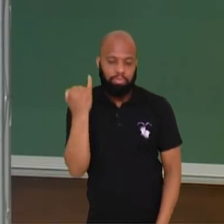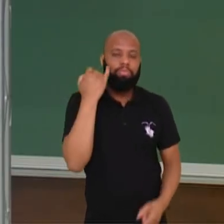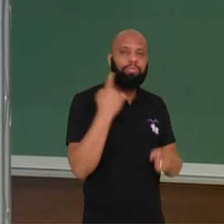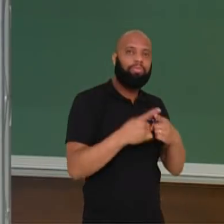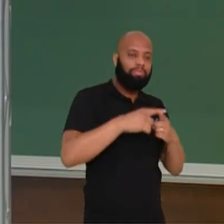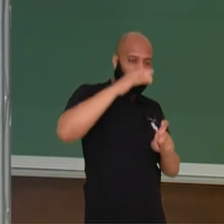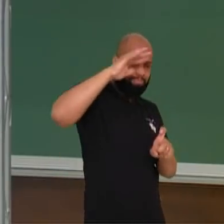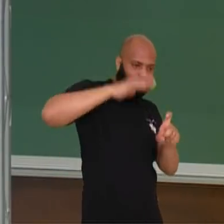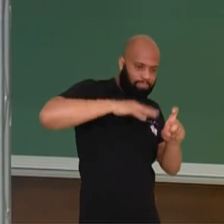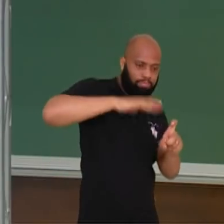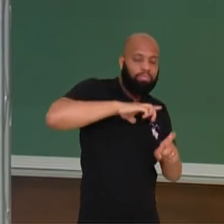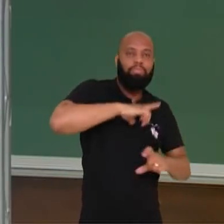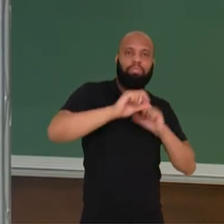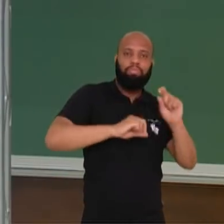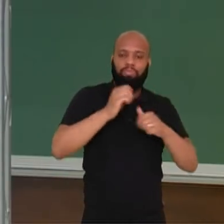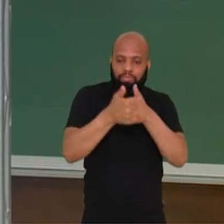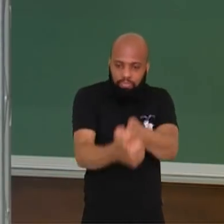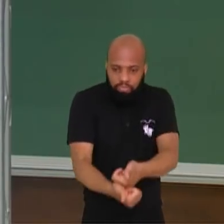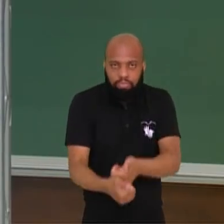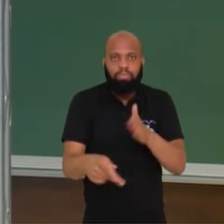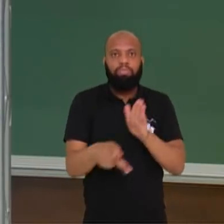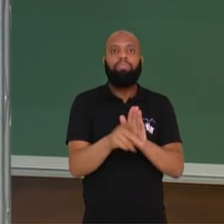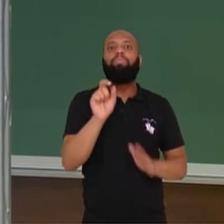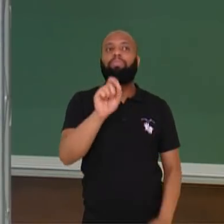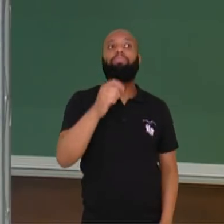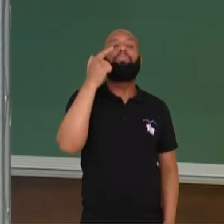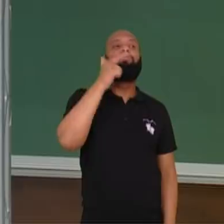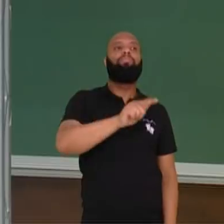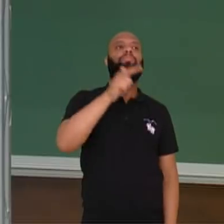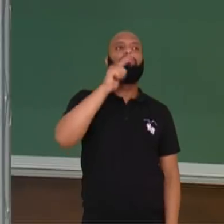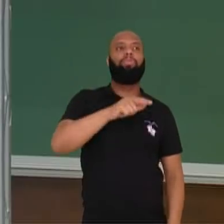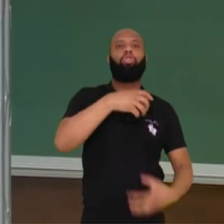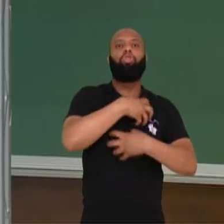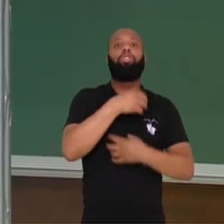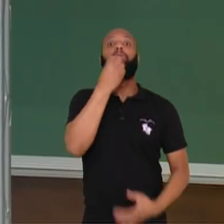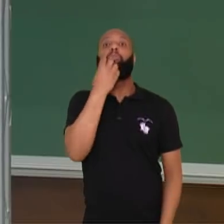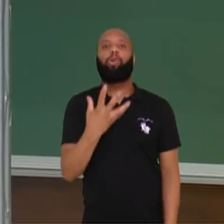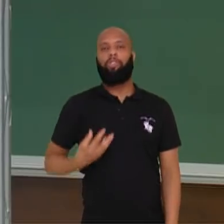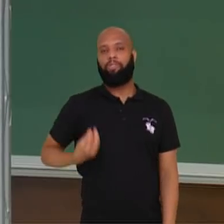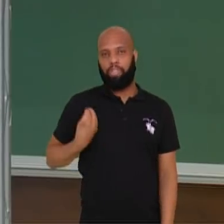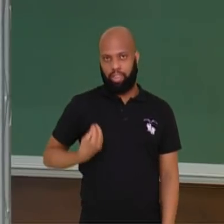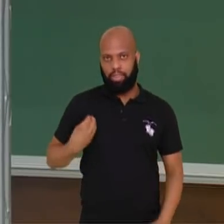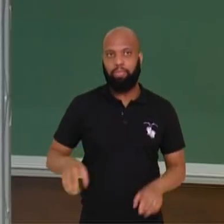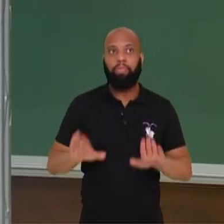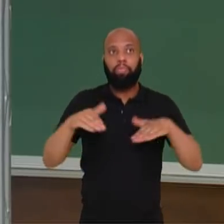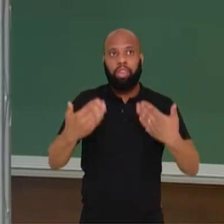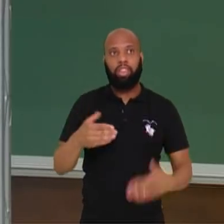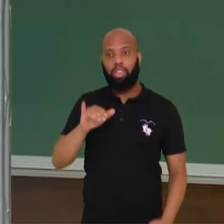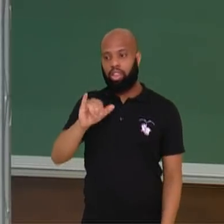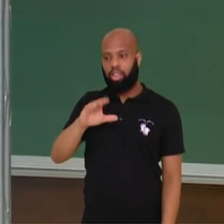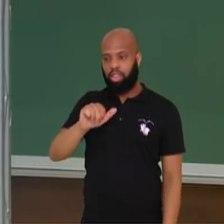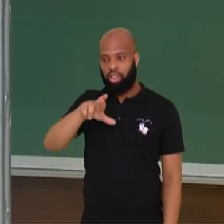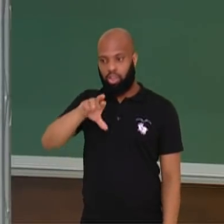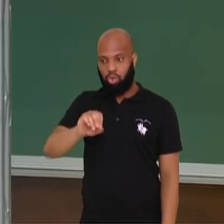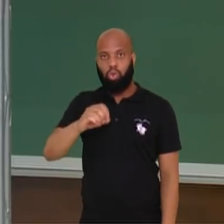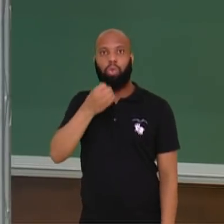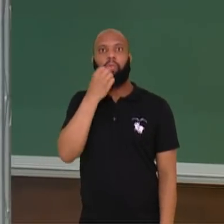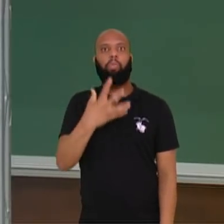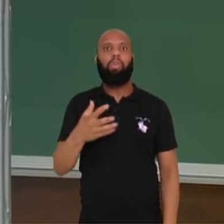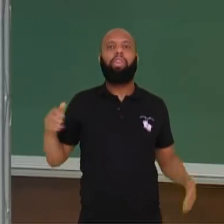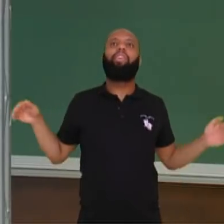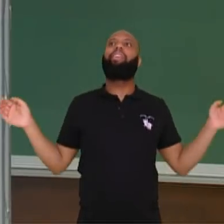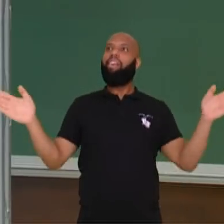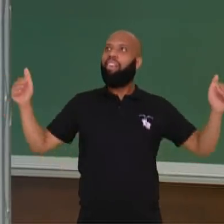mitologia ela é um guia para um bem viver. Ícaro fica empolgado com as asas de